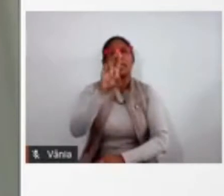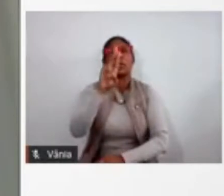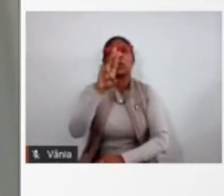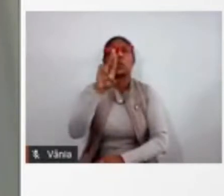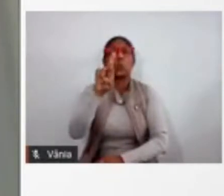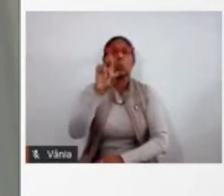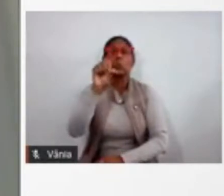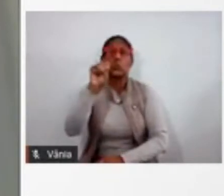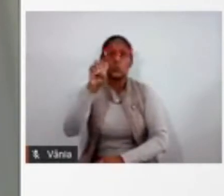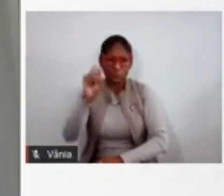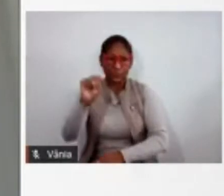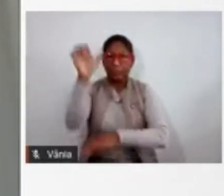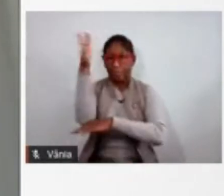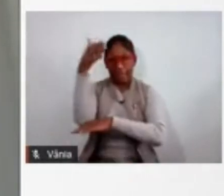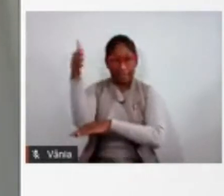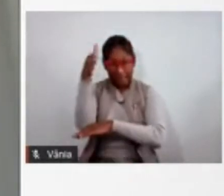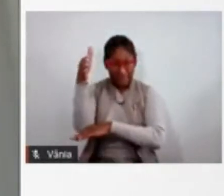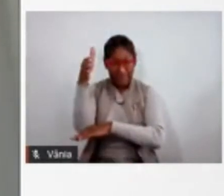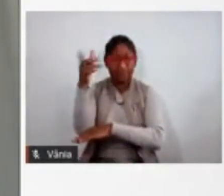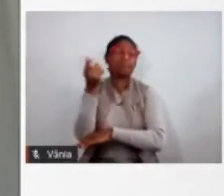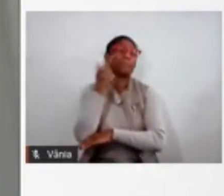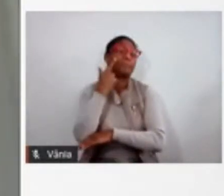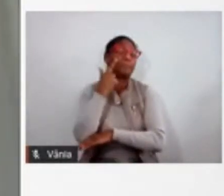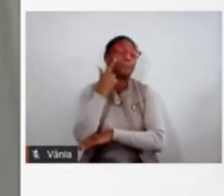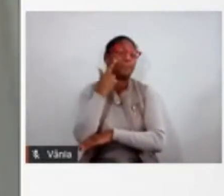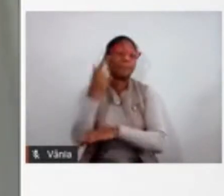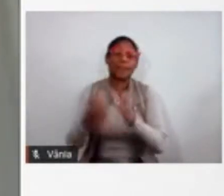às bandeiras das regiões, que o primeiro deles é a